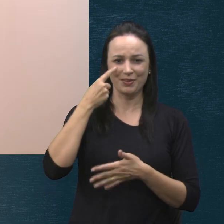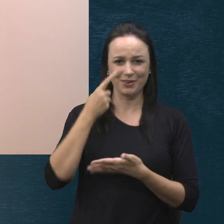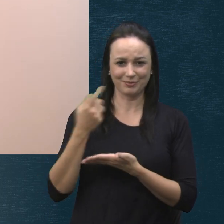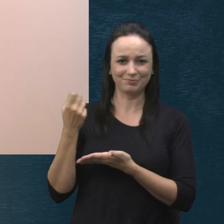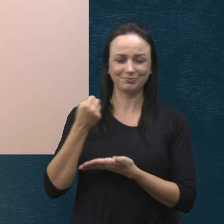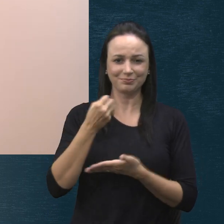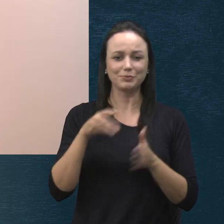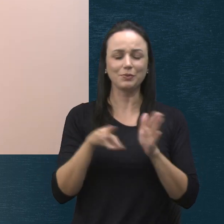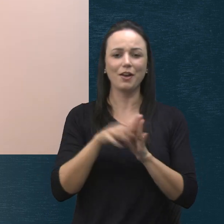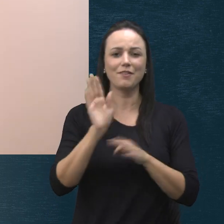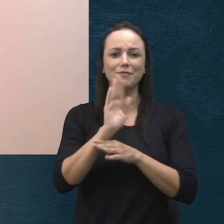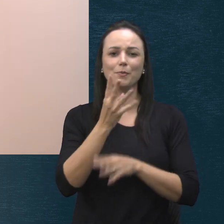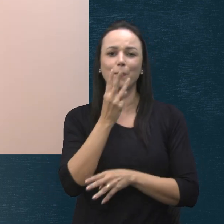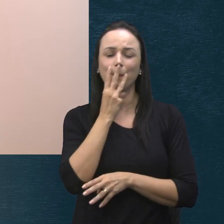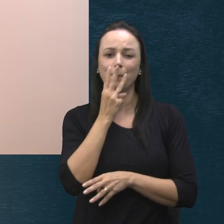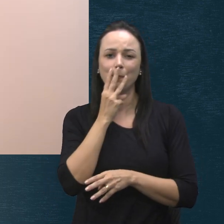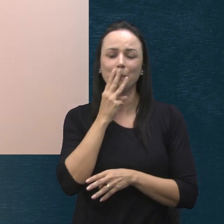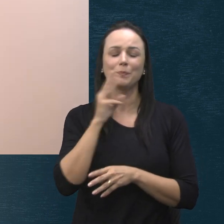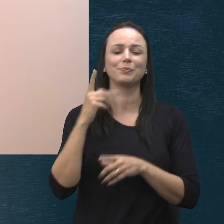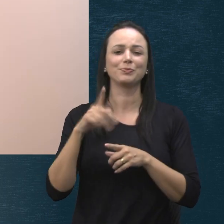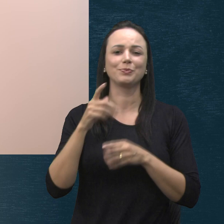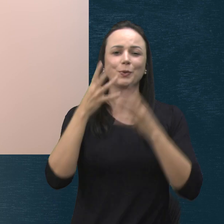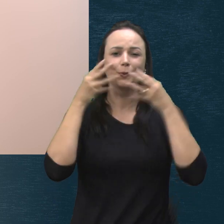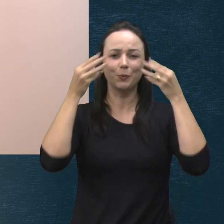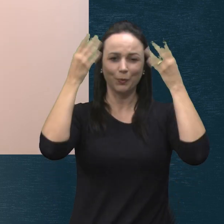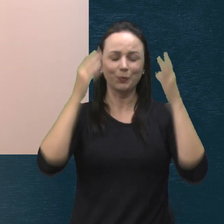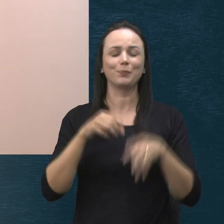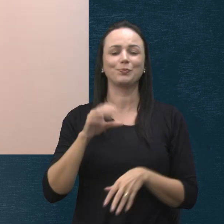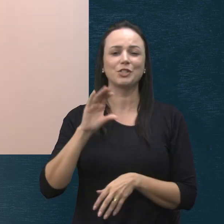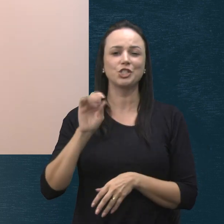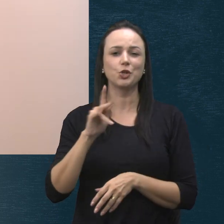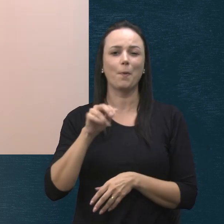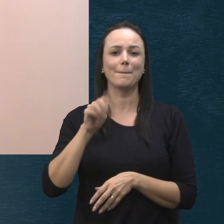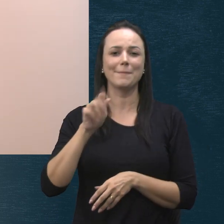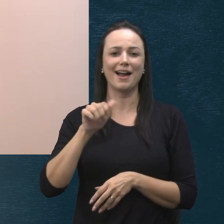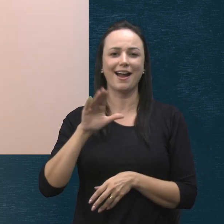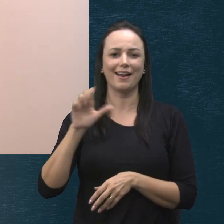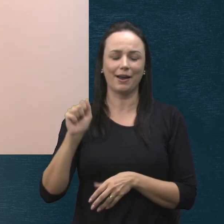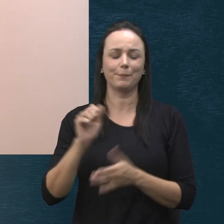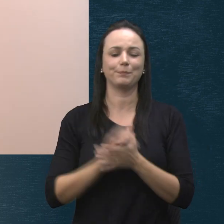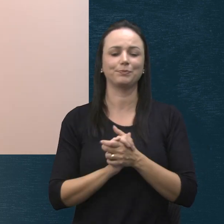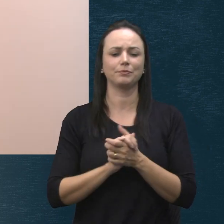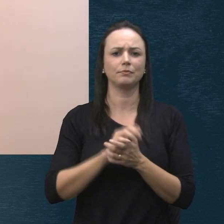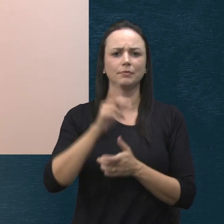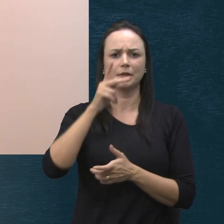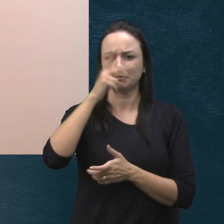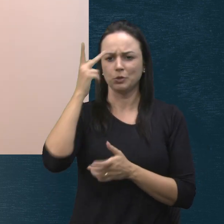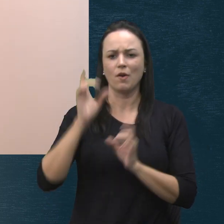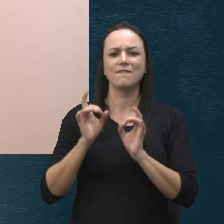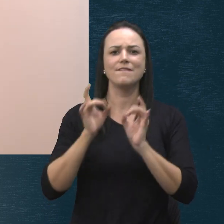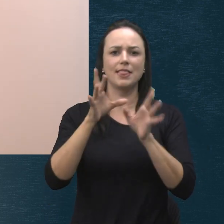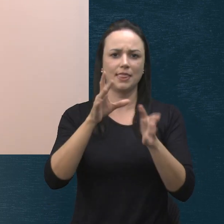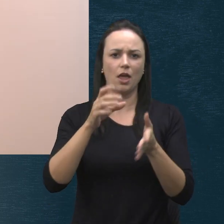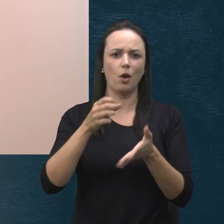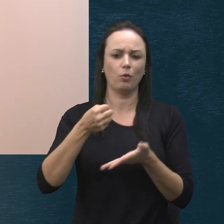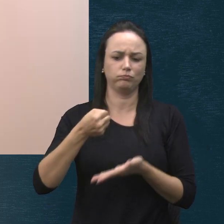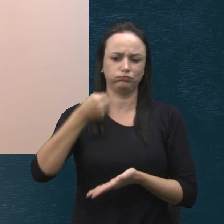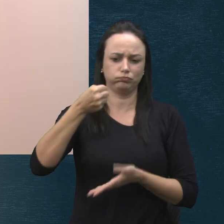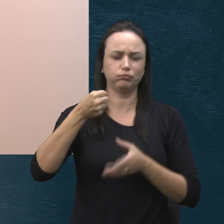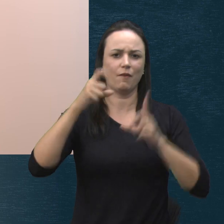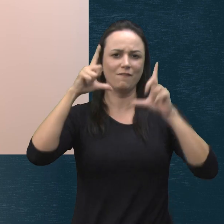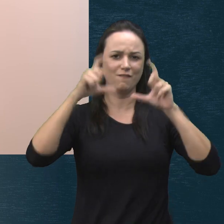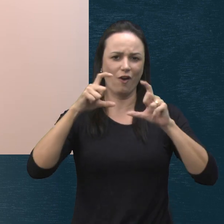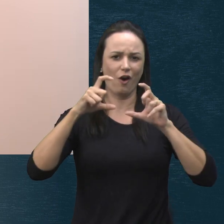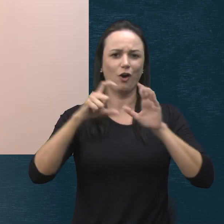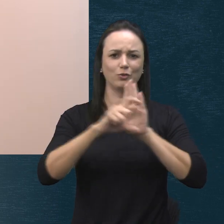Star Wars, aqui, que eu tô com o Chewbacca. Essa caneca aqui, que alguém vendeu personalizado, né? Se eles